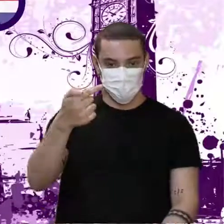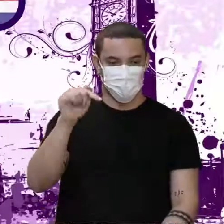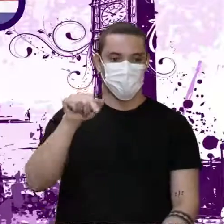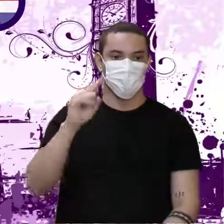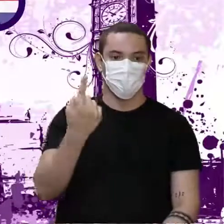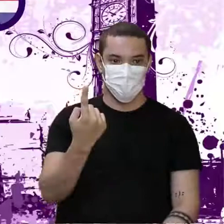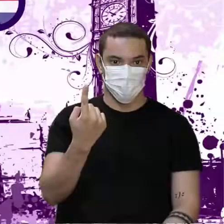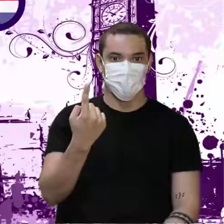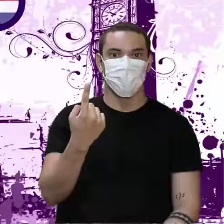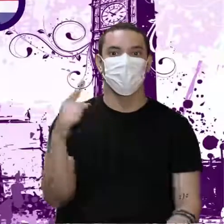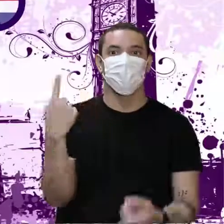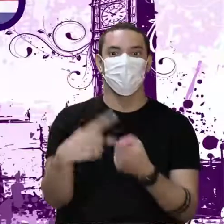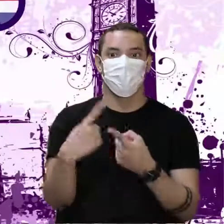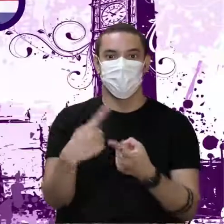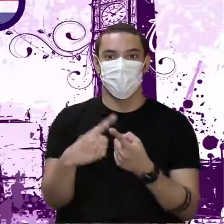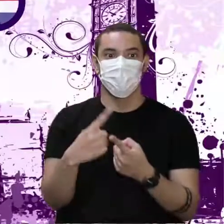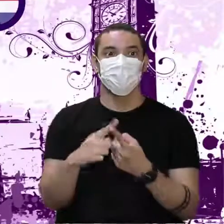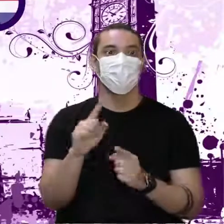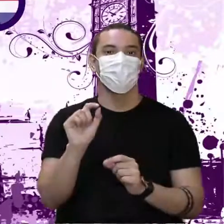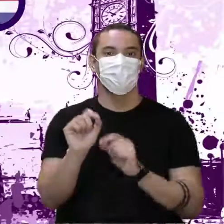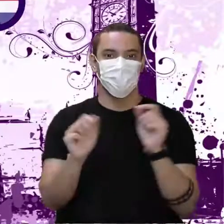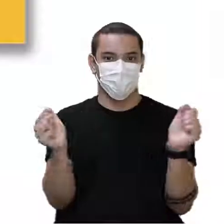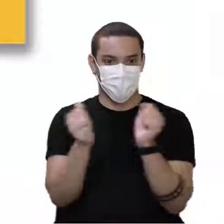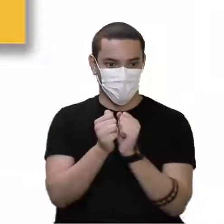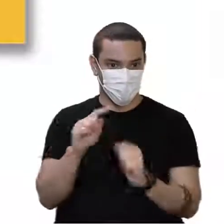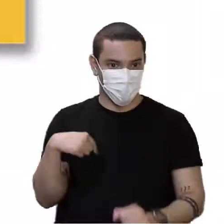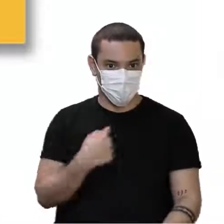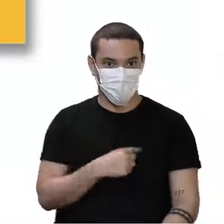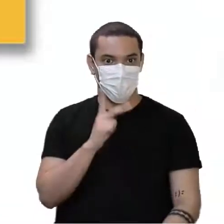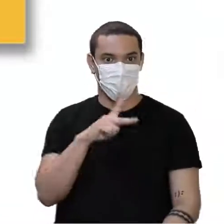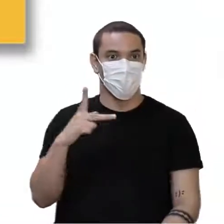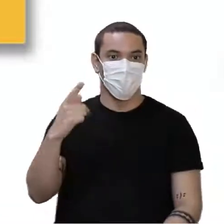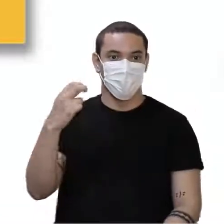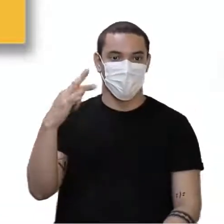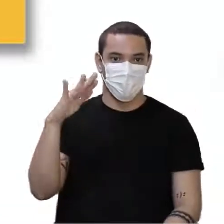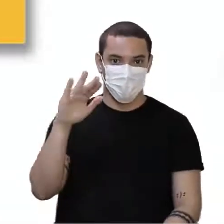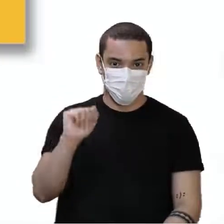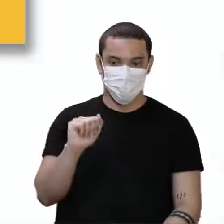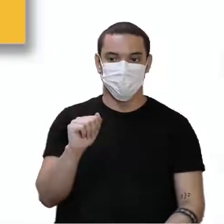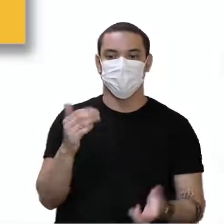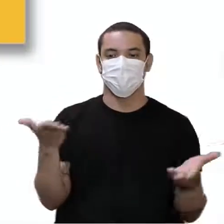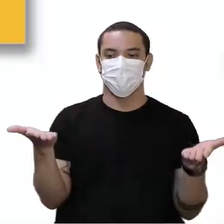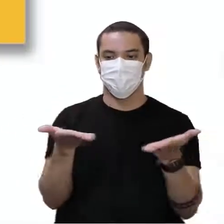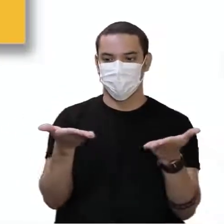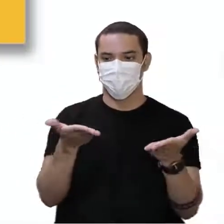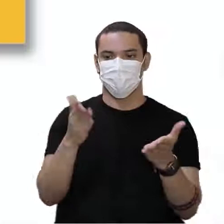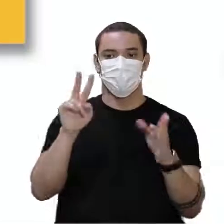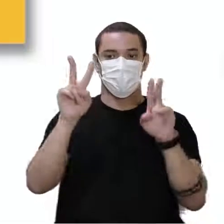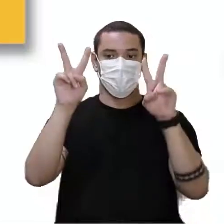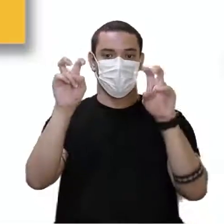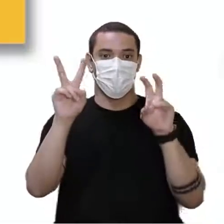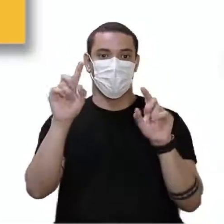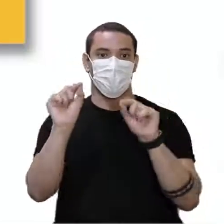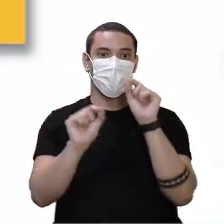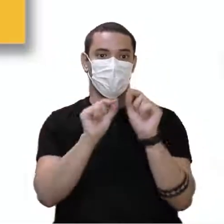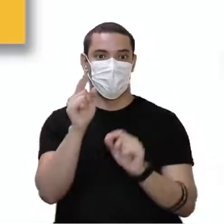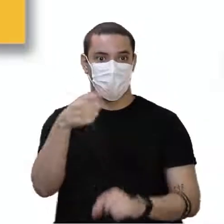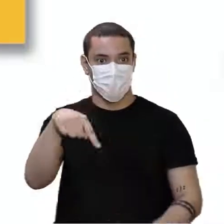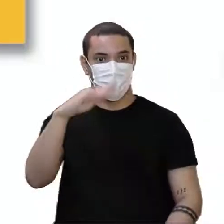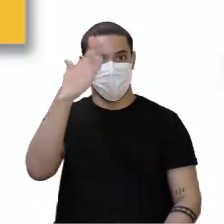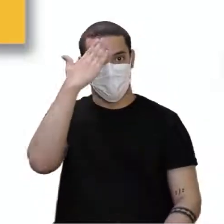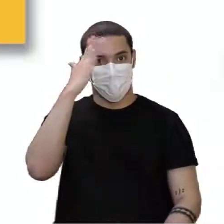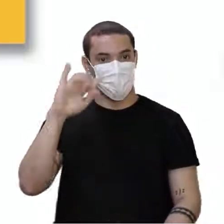a confusão com essa aula 17.1 com a teacher Patrícia. E aí a gente tem o quê? Nesse título dessa aula, vocês sabem,